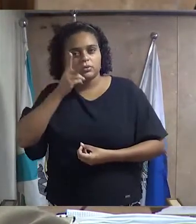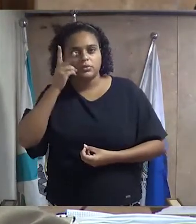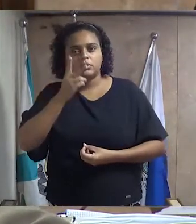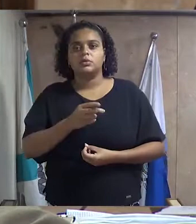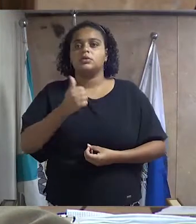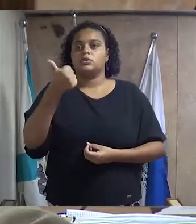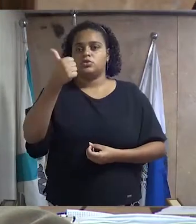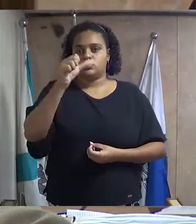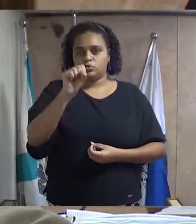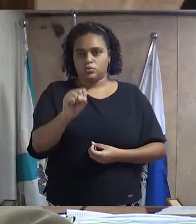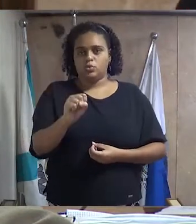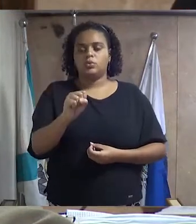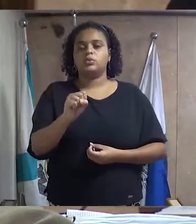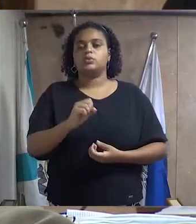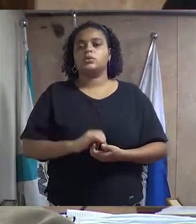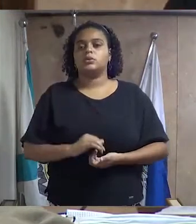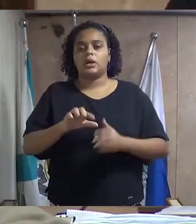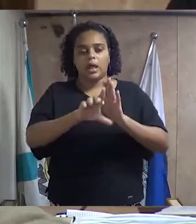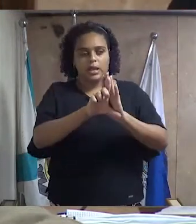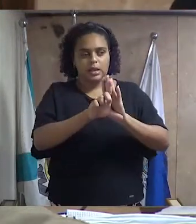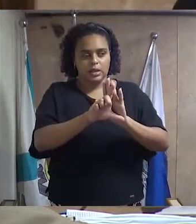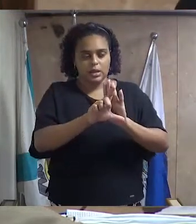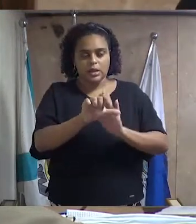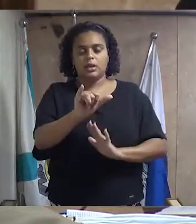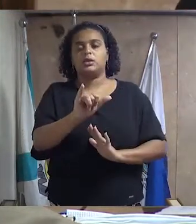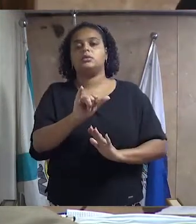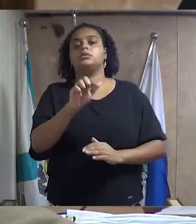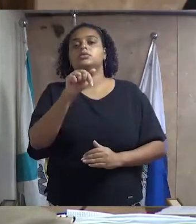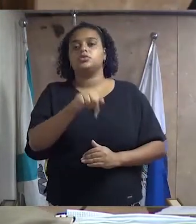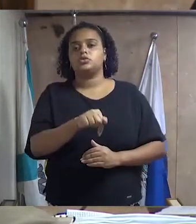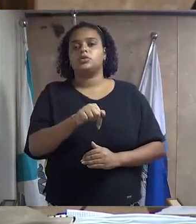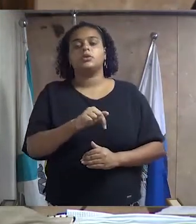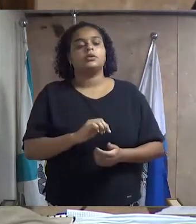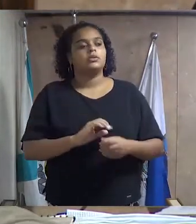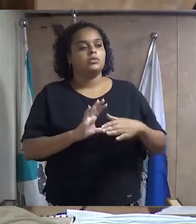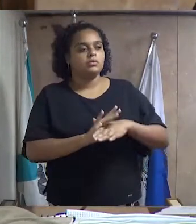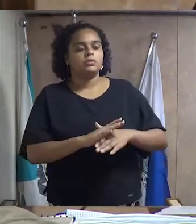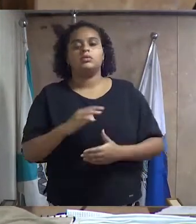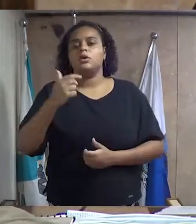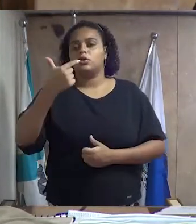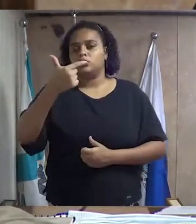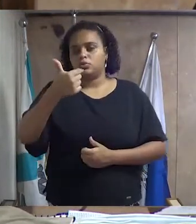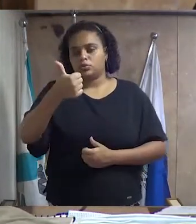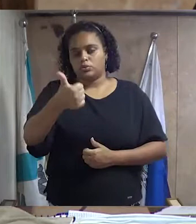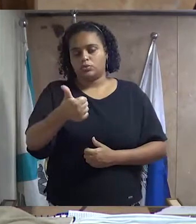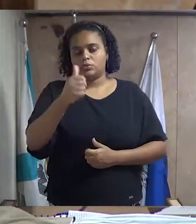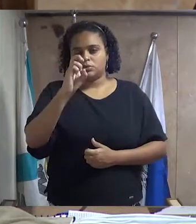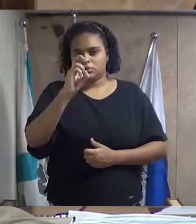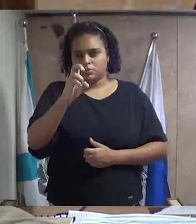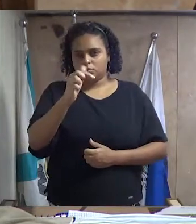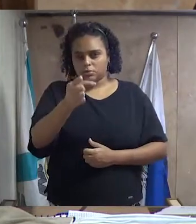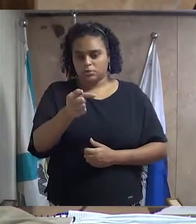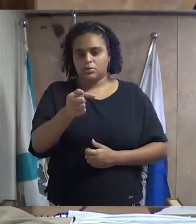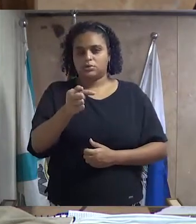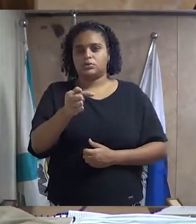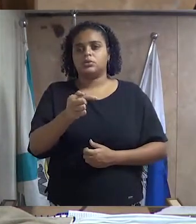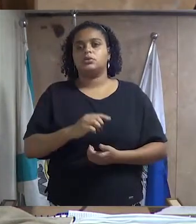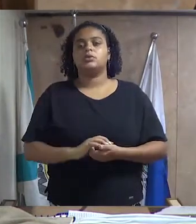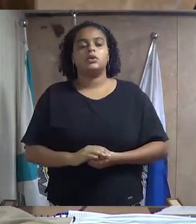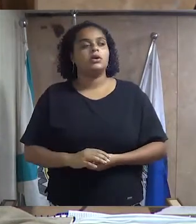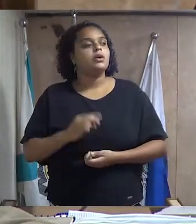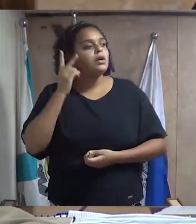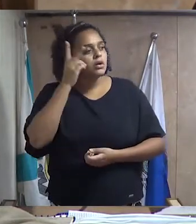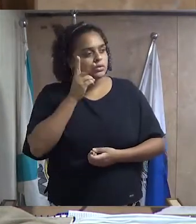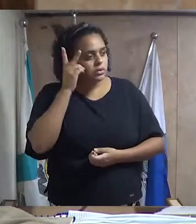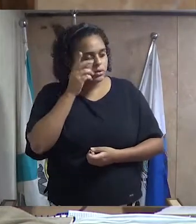vereador, de acordo com o artigo 18, inciso 1, da Lei Orgânica do Município do Duque de Caxias, com o artigo 257, inciso 2,